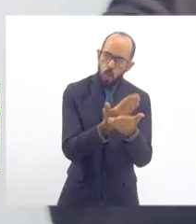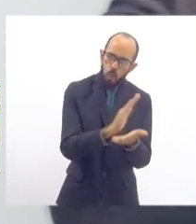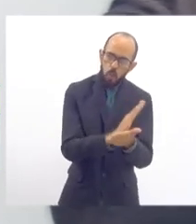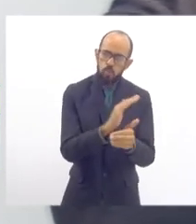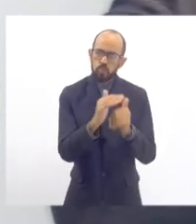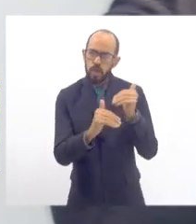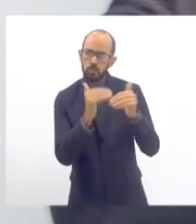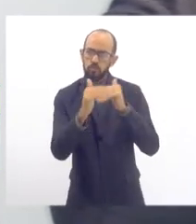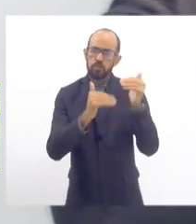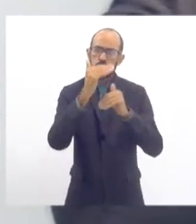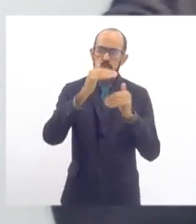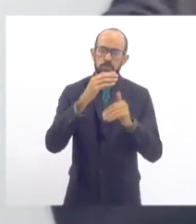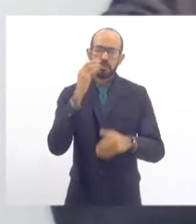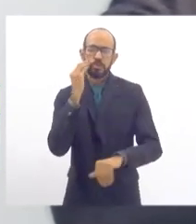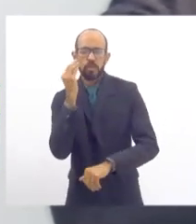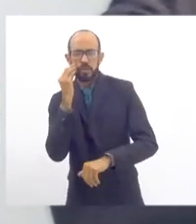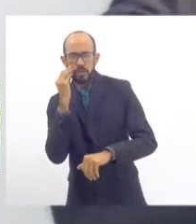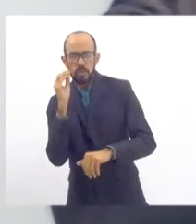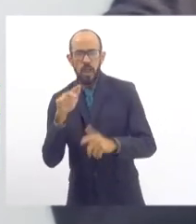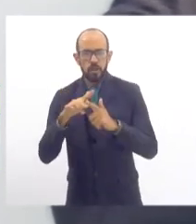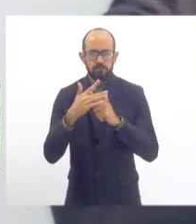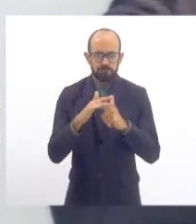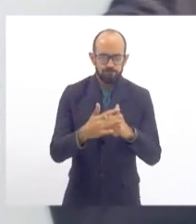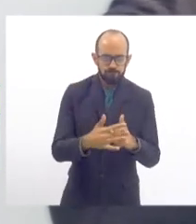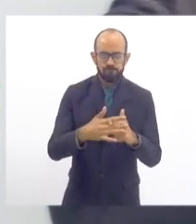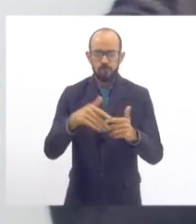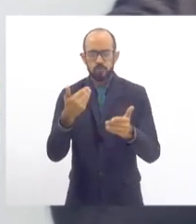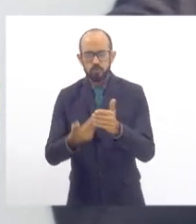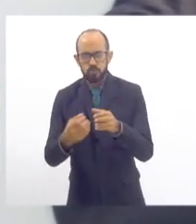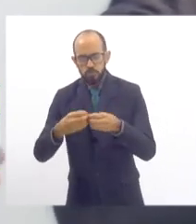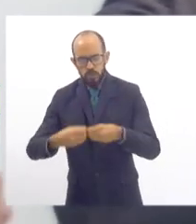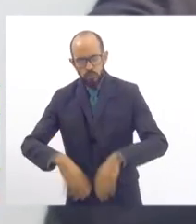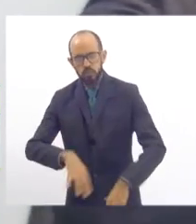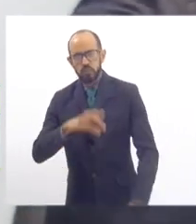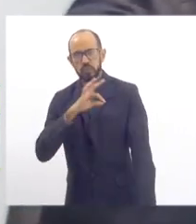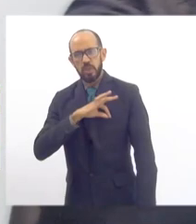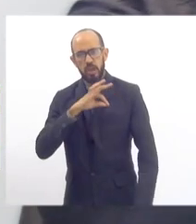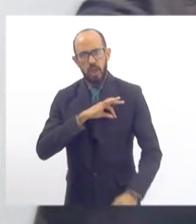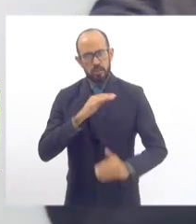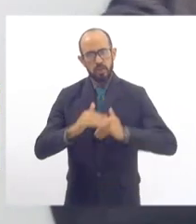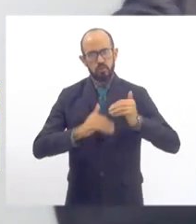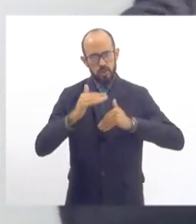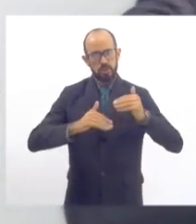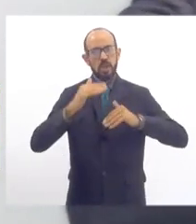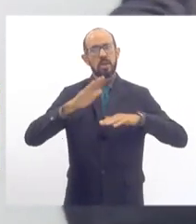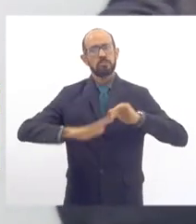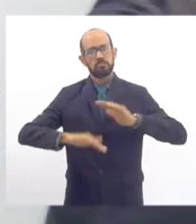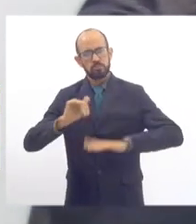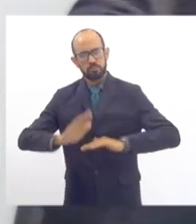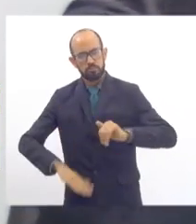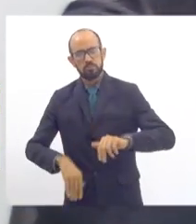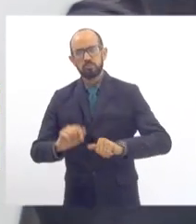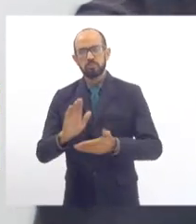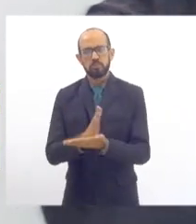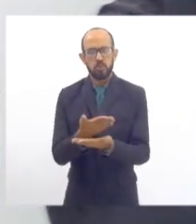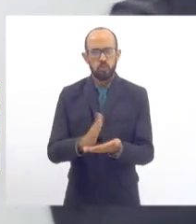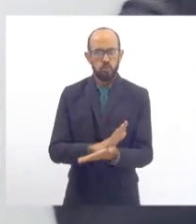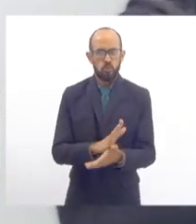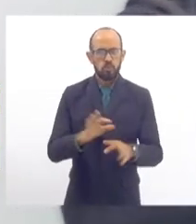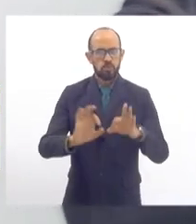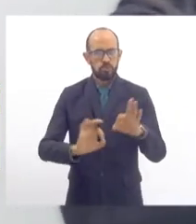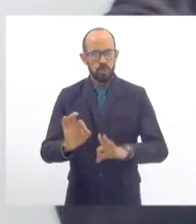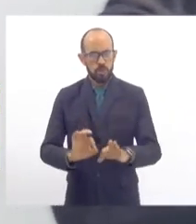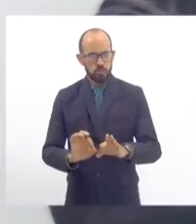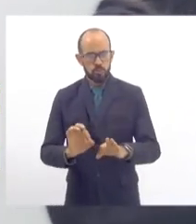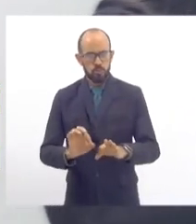de botar o dedo na ferida da recomposição das perdas salariais, de avançar em inúmeras carreiras com seus planos de cargos e salários. Um exemplo histórico é a